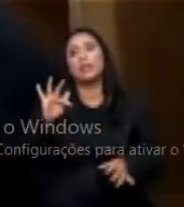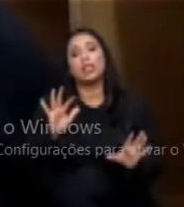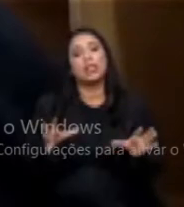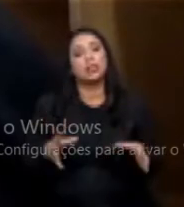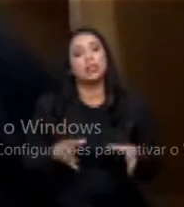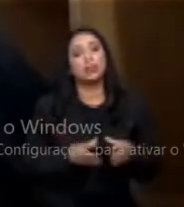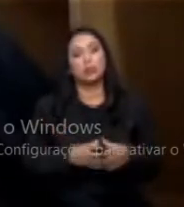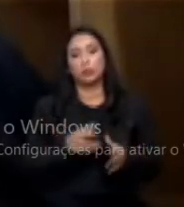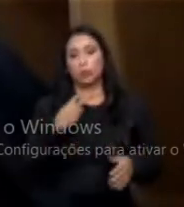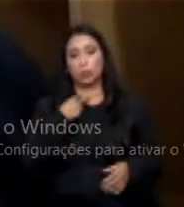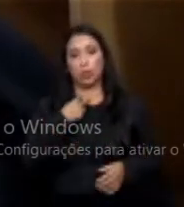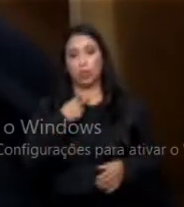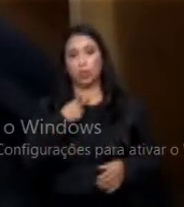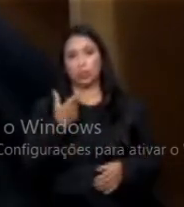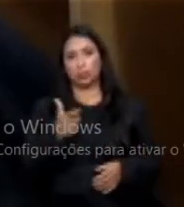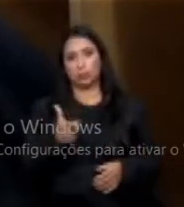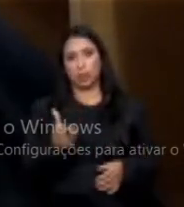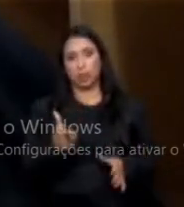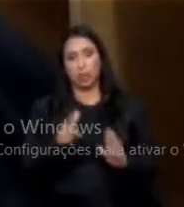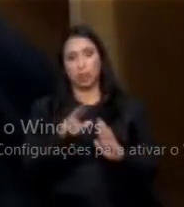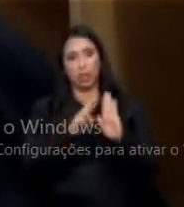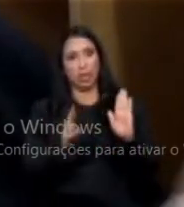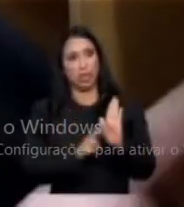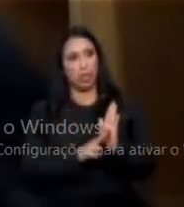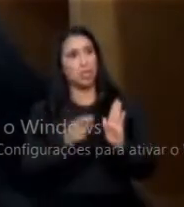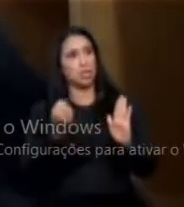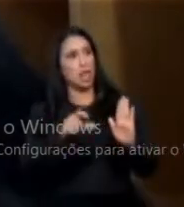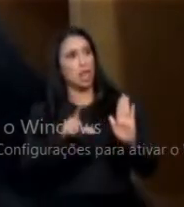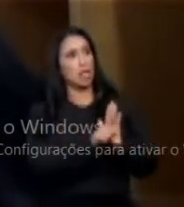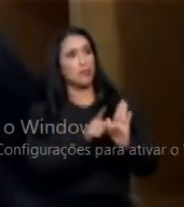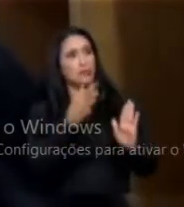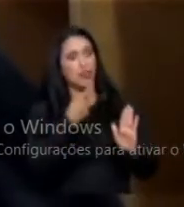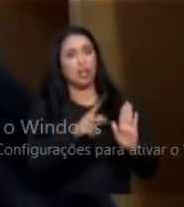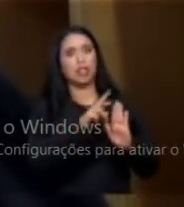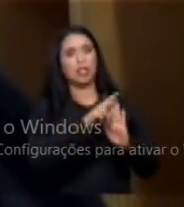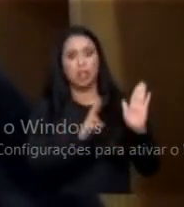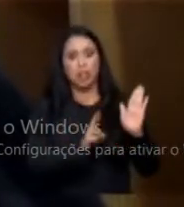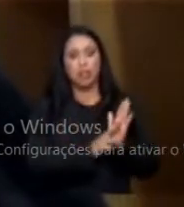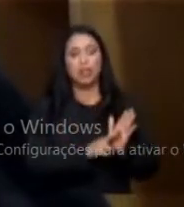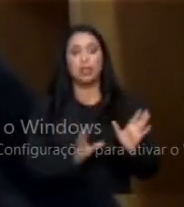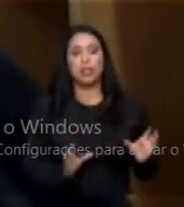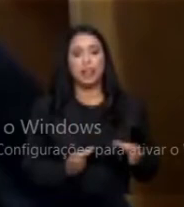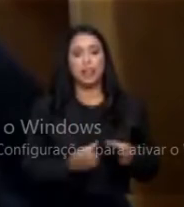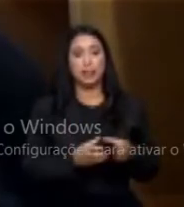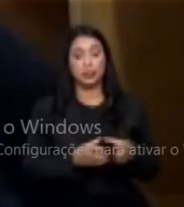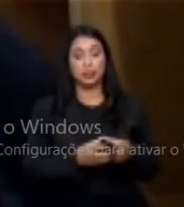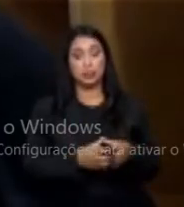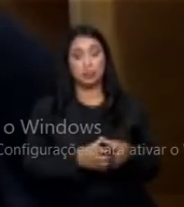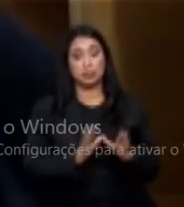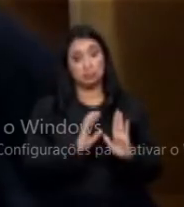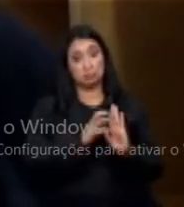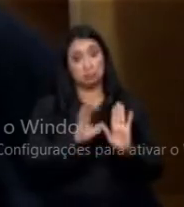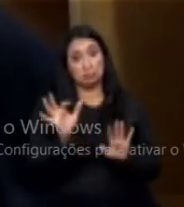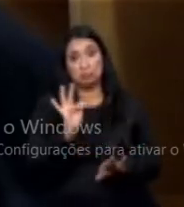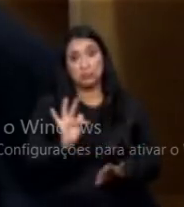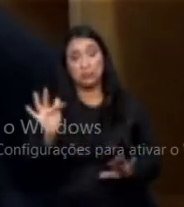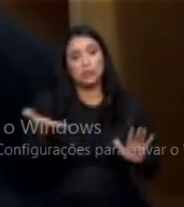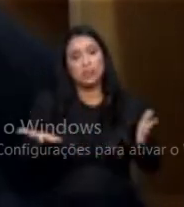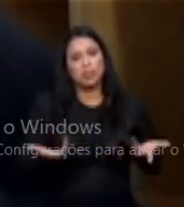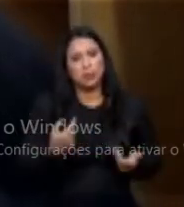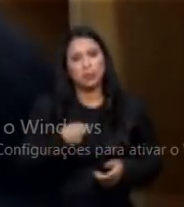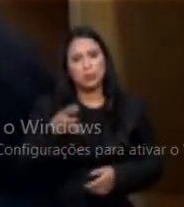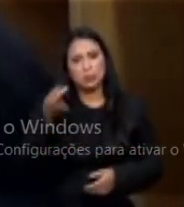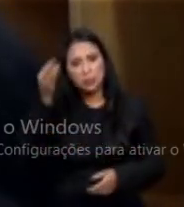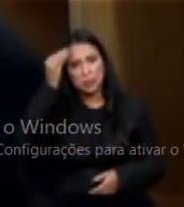regra se a lei disse as regras dos partidos se aplicam às federações? Então, a meu ver, é